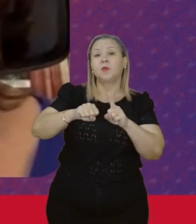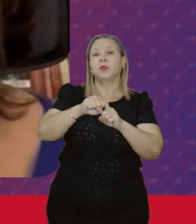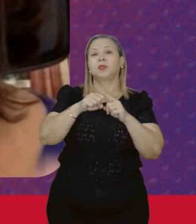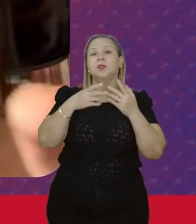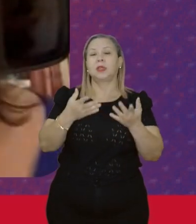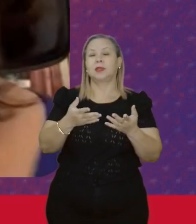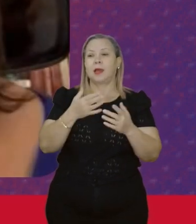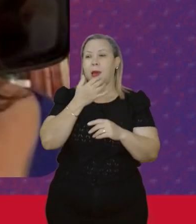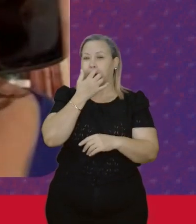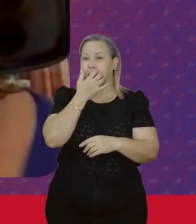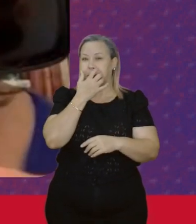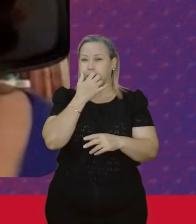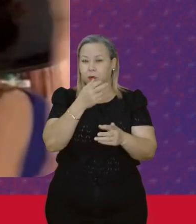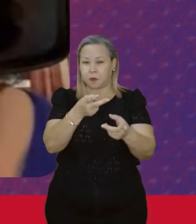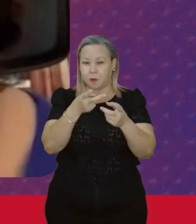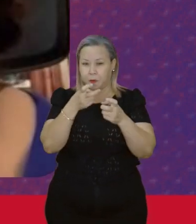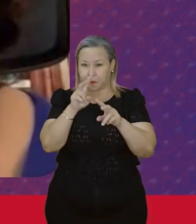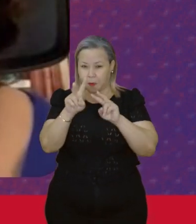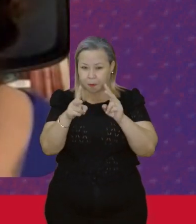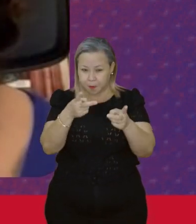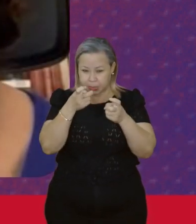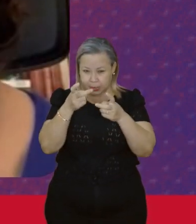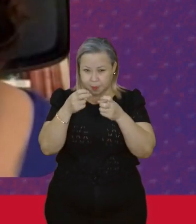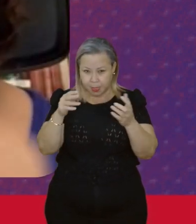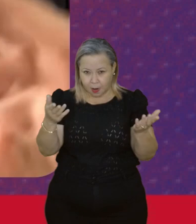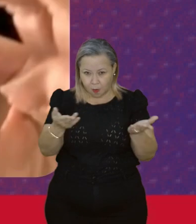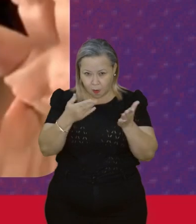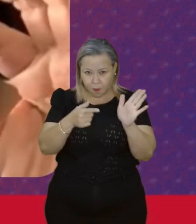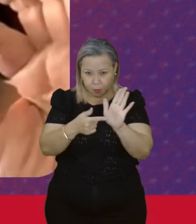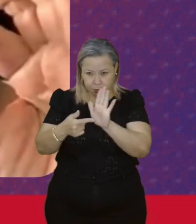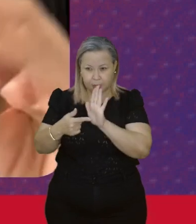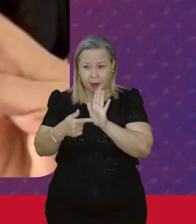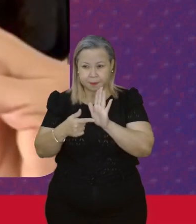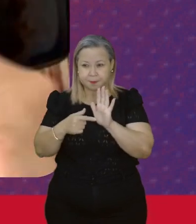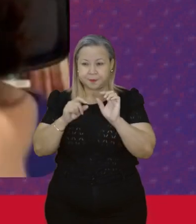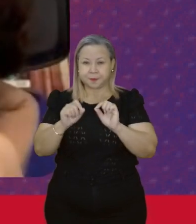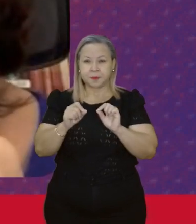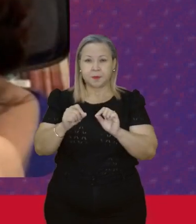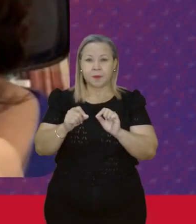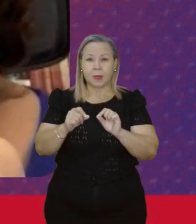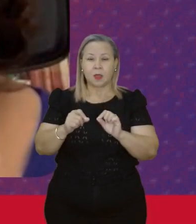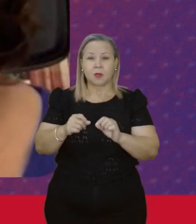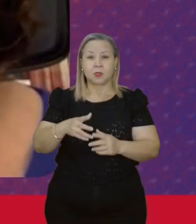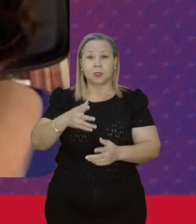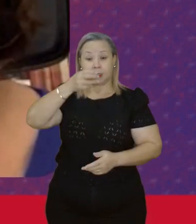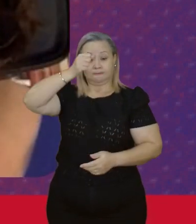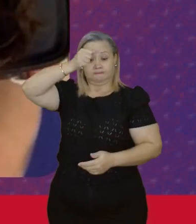como vocês vão ver agora, pelo que eu vou mostrar aqui para vocês, patriarcal,